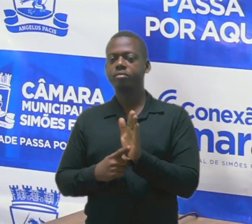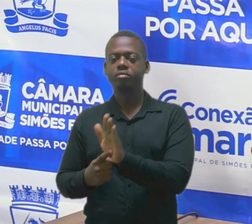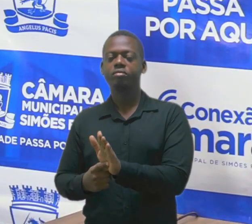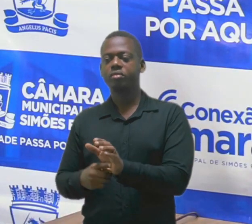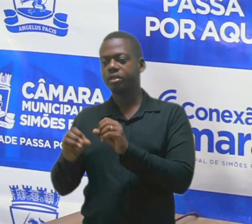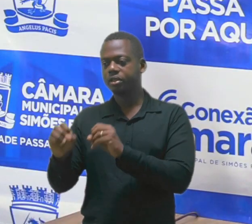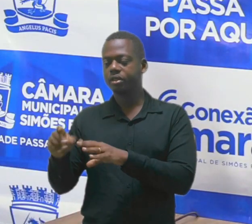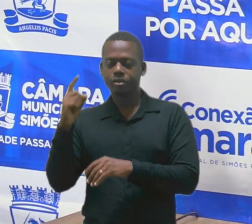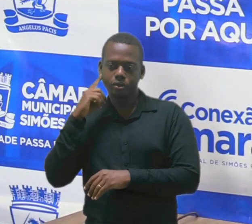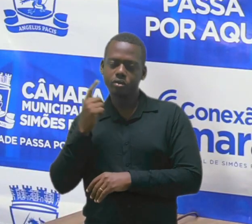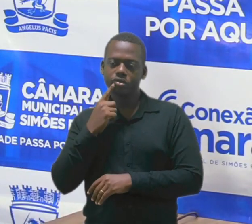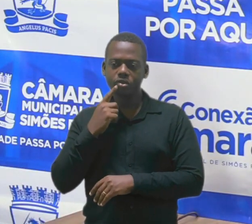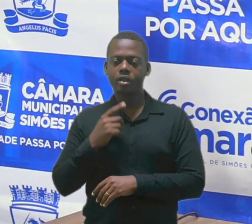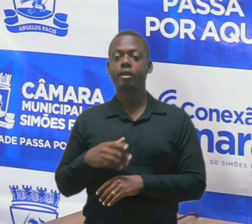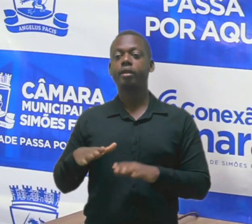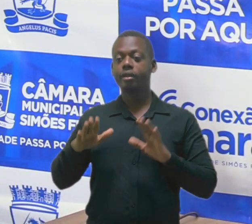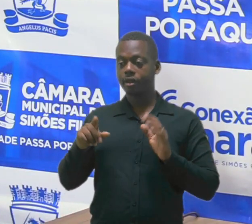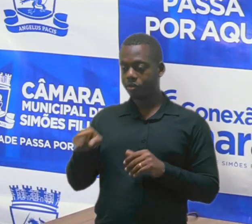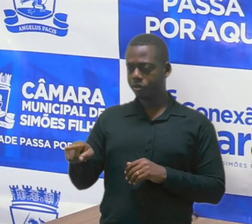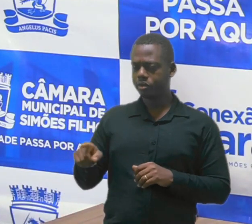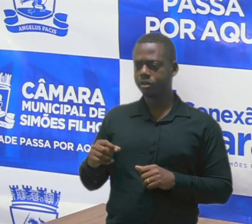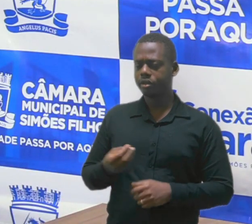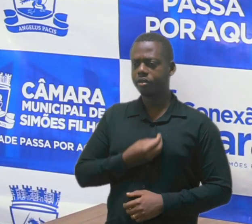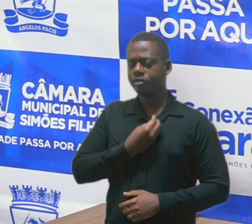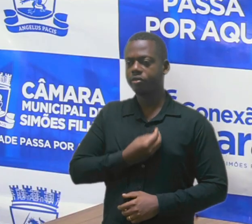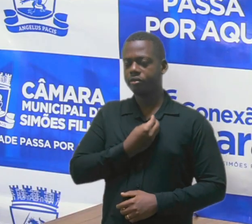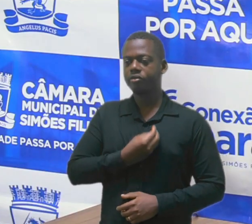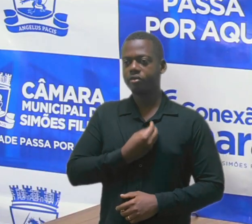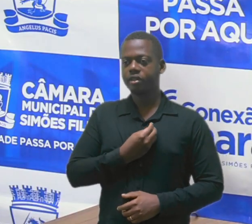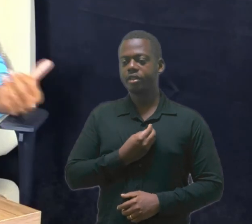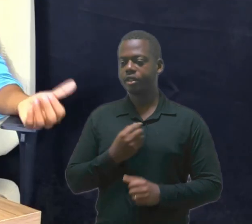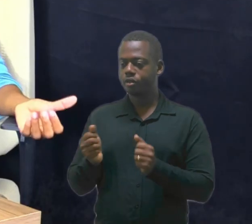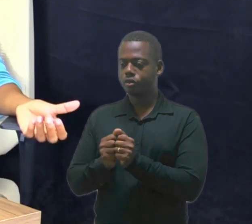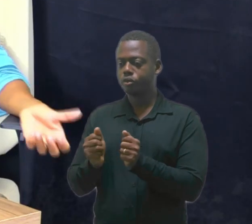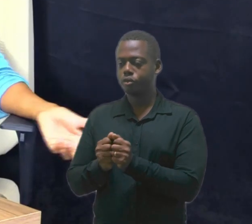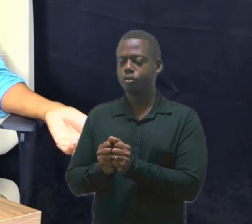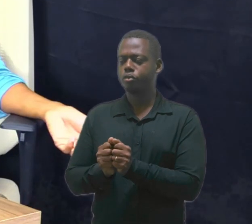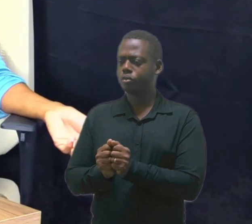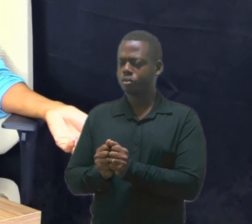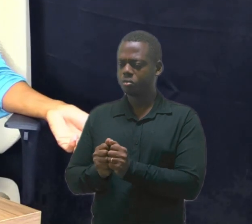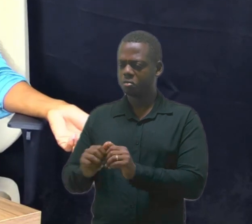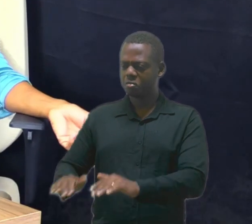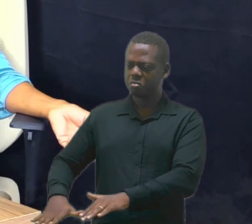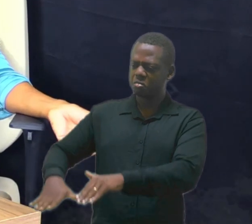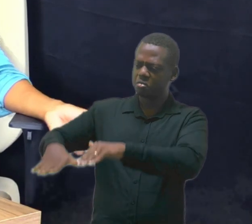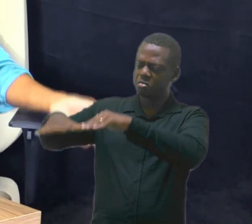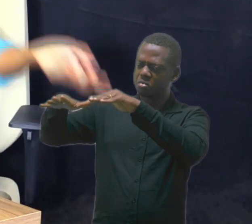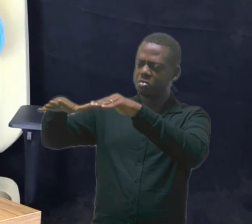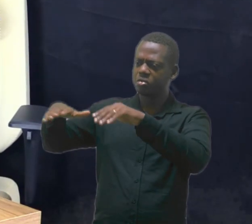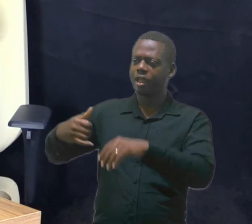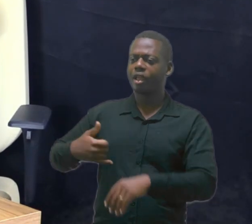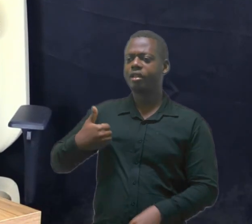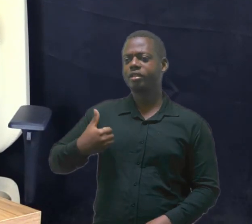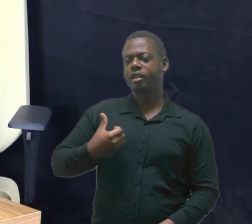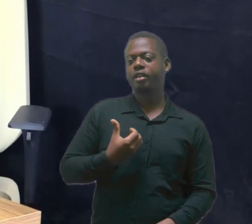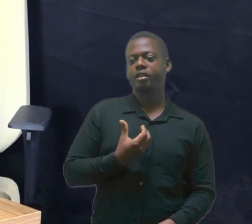você dedica a sua vida a essa causa. Eu tenho mais tempo de bandeira com surdo do que de vida, né? Eu tenho 49 anos. Sim. E